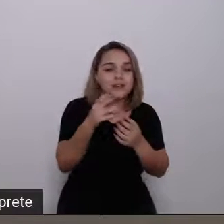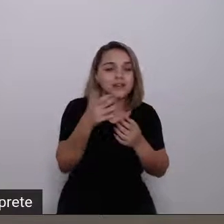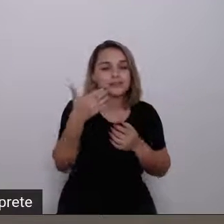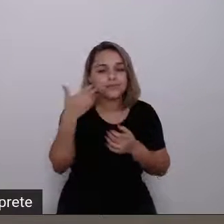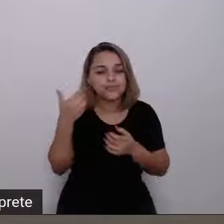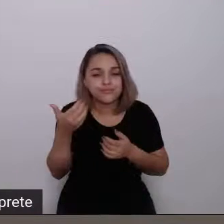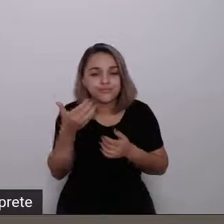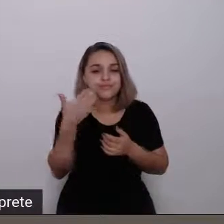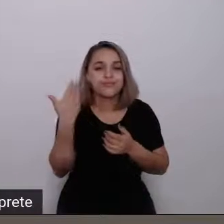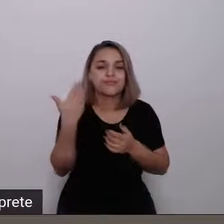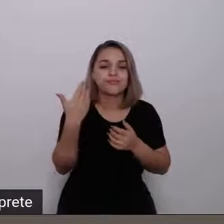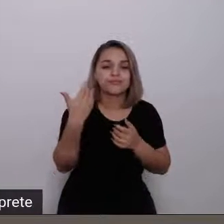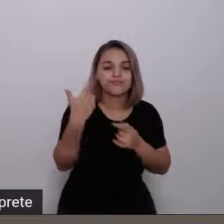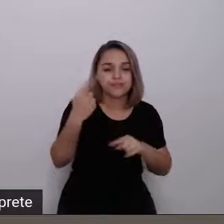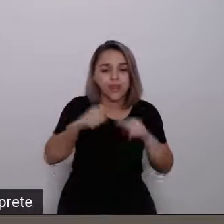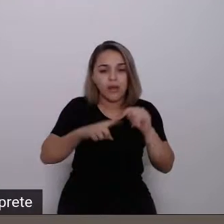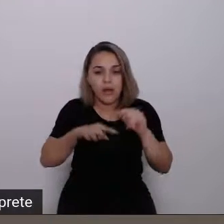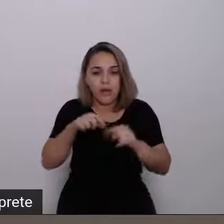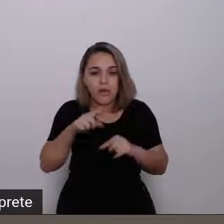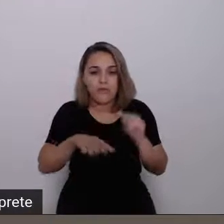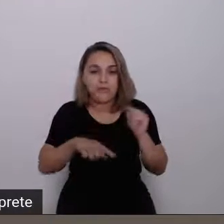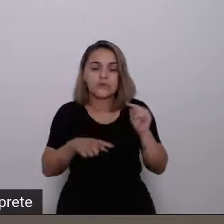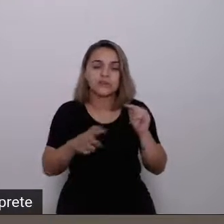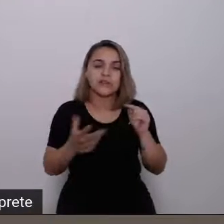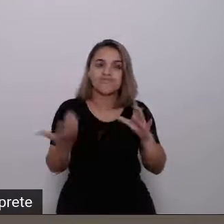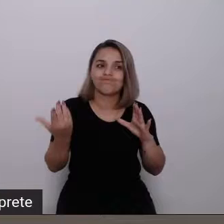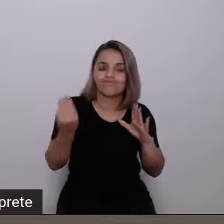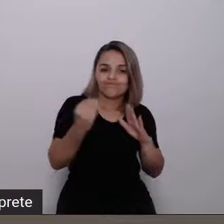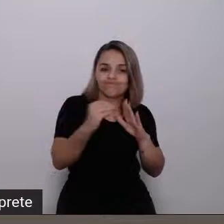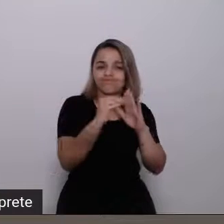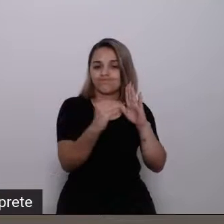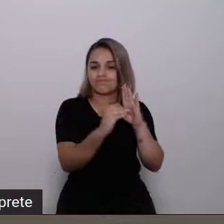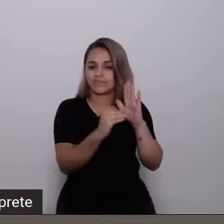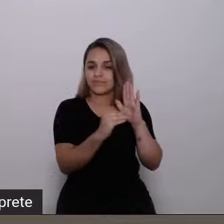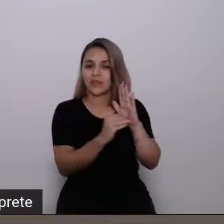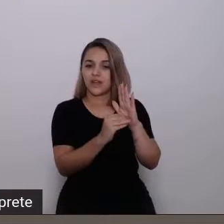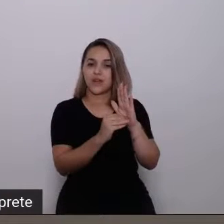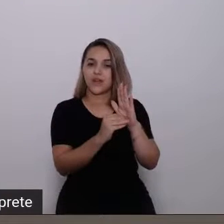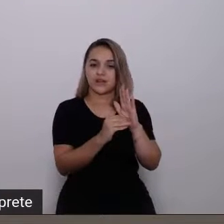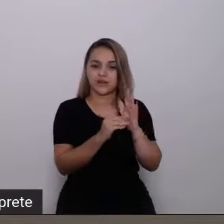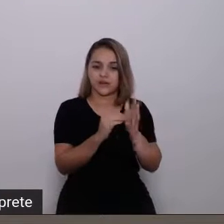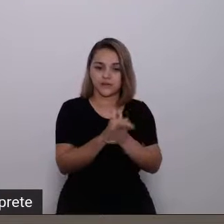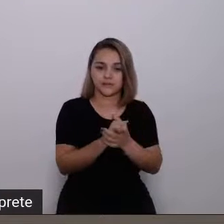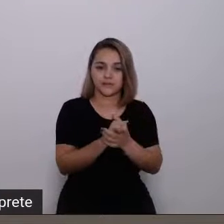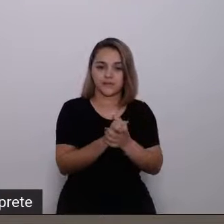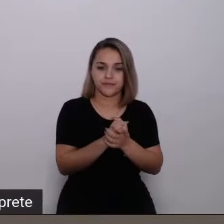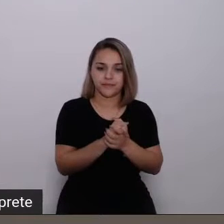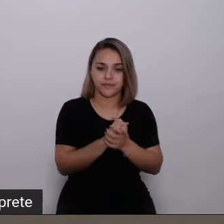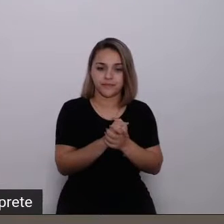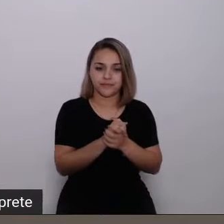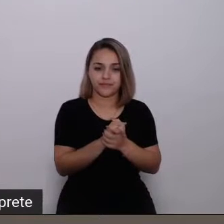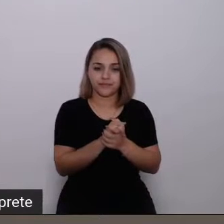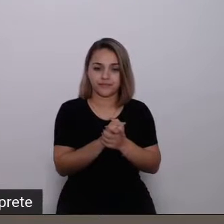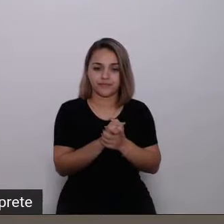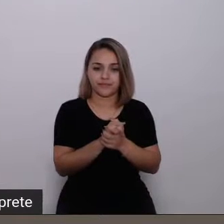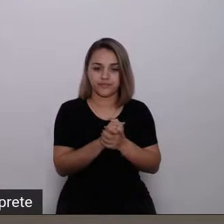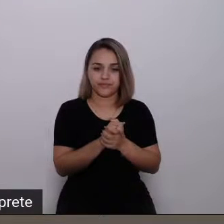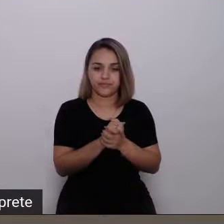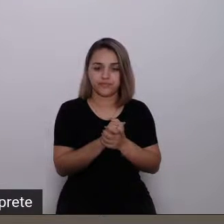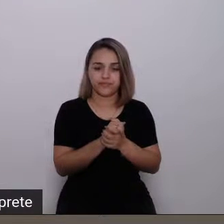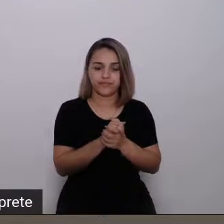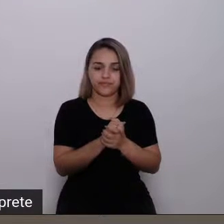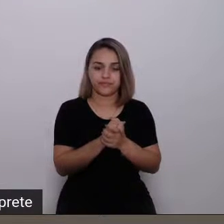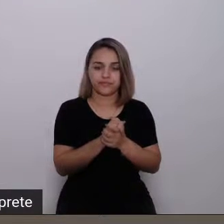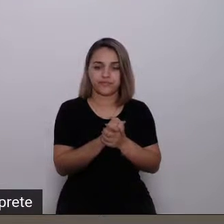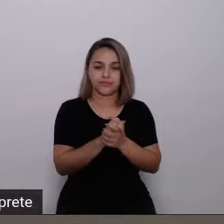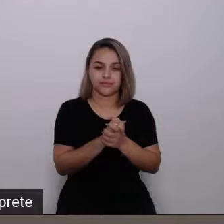isso no poema, né? E o poema constrói isso. Então, sim, tem muito a ver